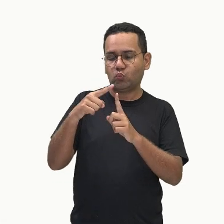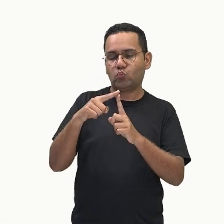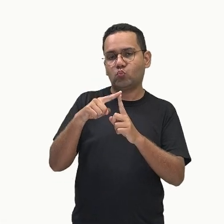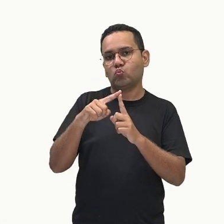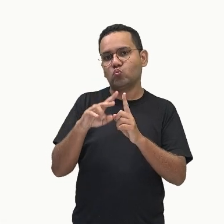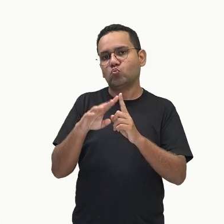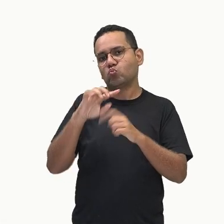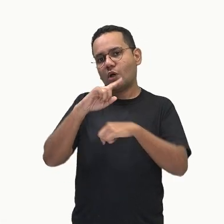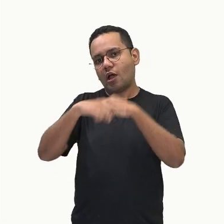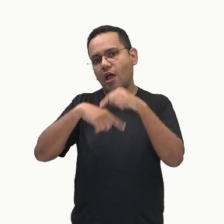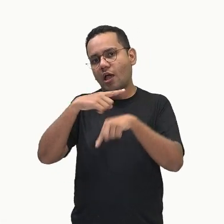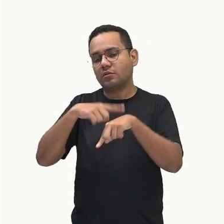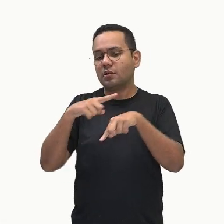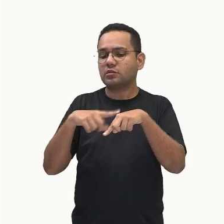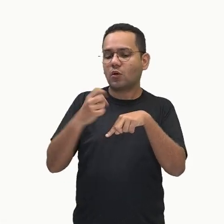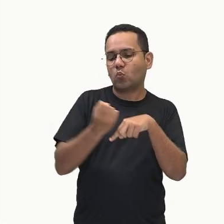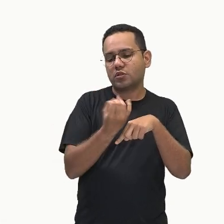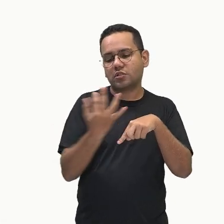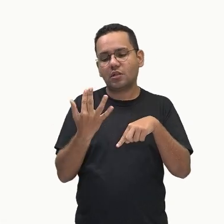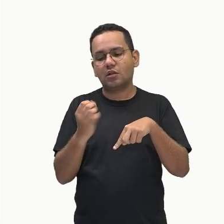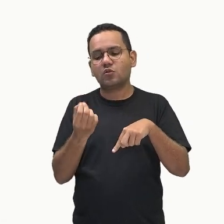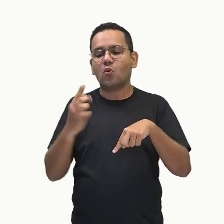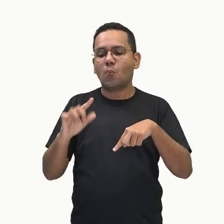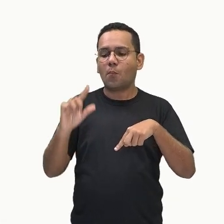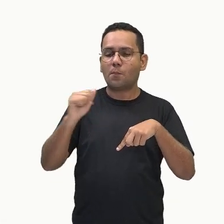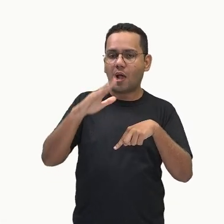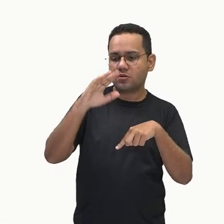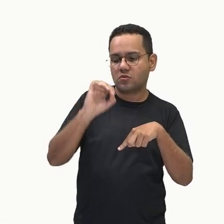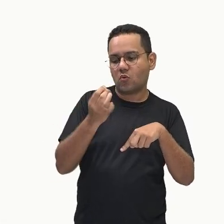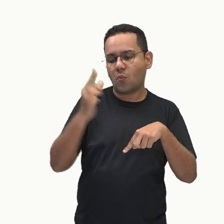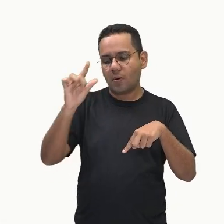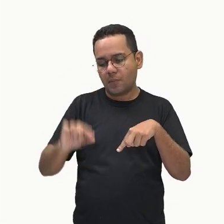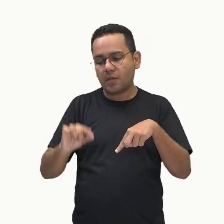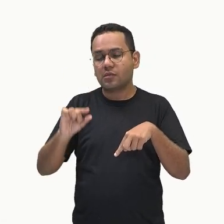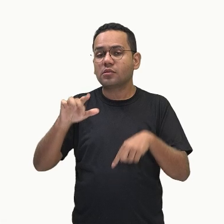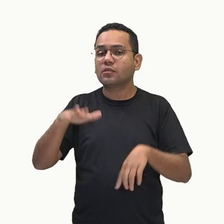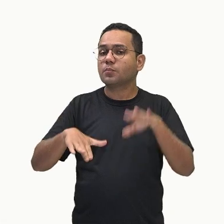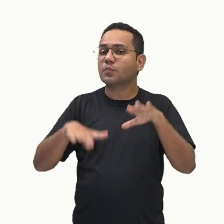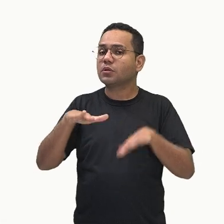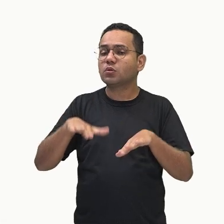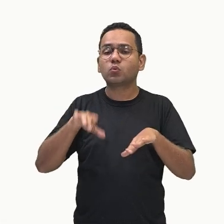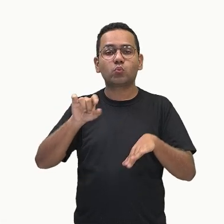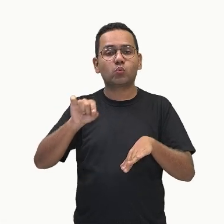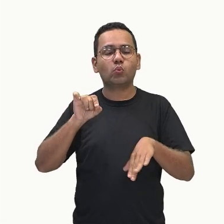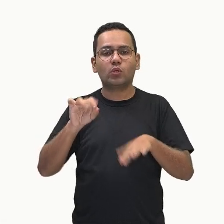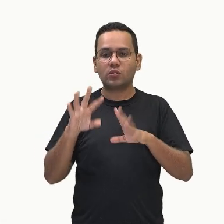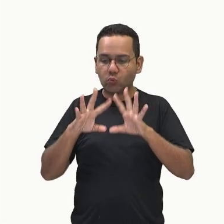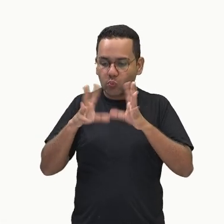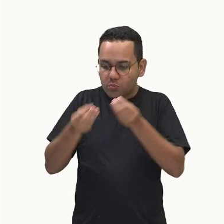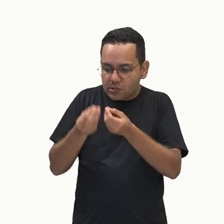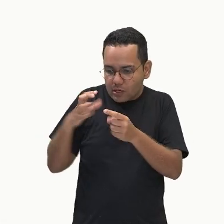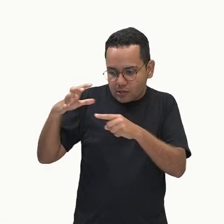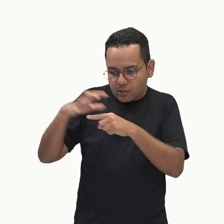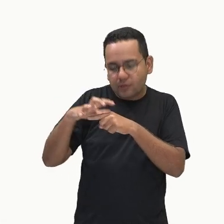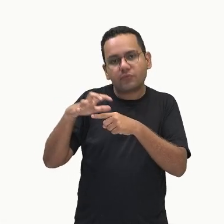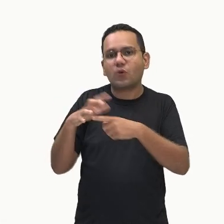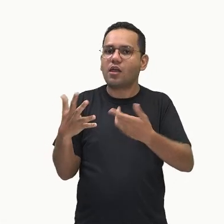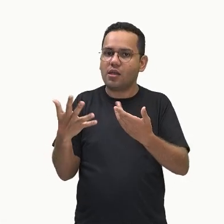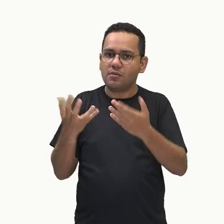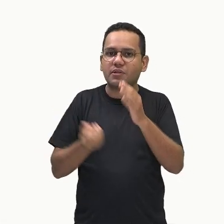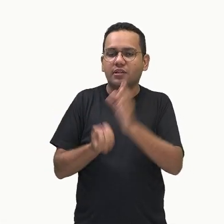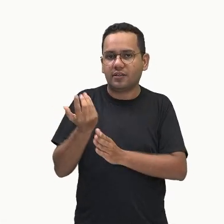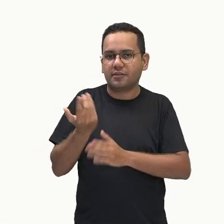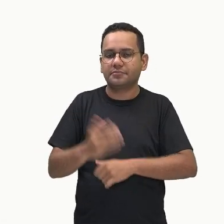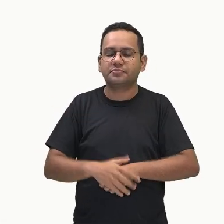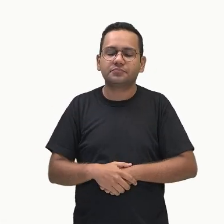estar em maior quantidade ou menor quantidade, dependendo da substância que estiver sendo formada. Tá?